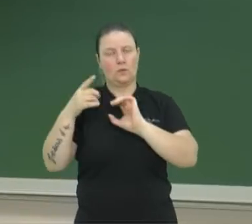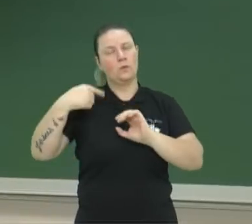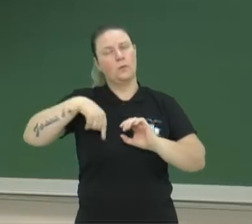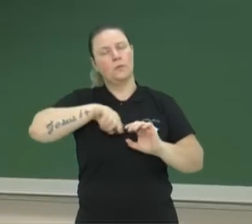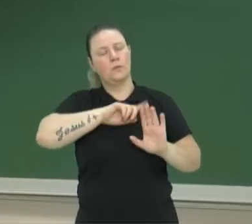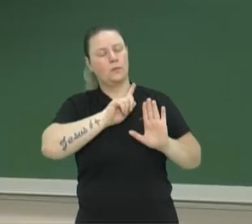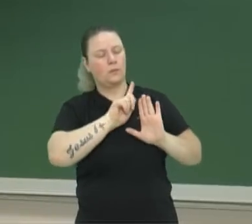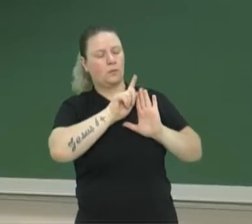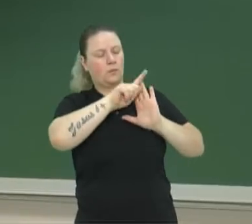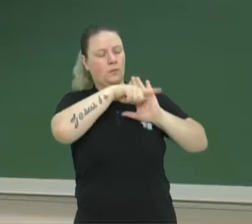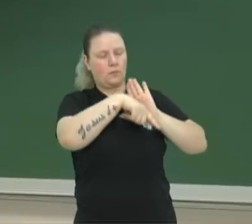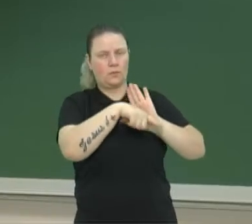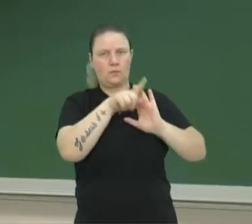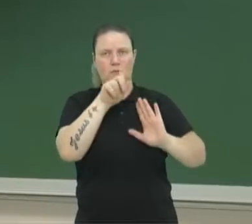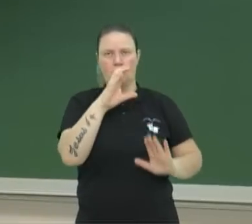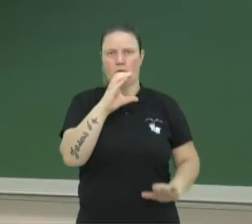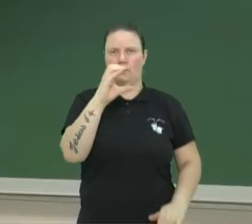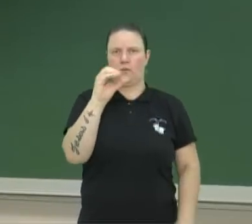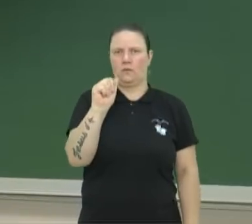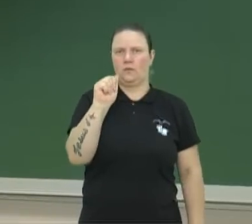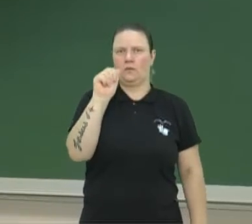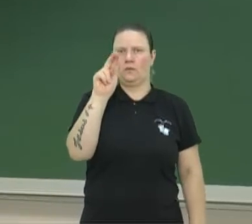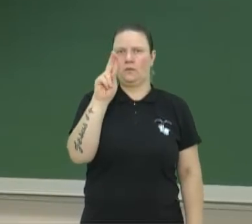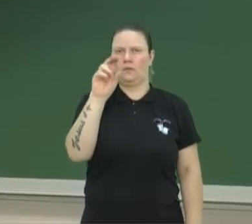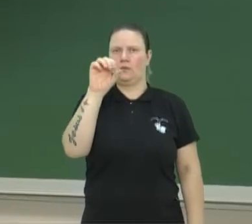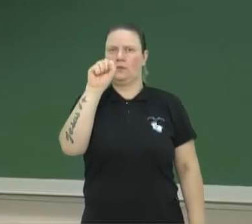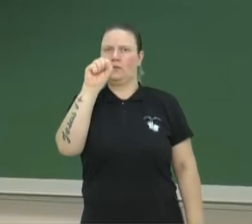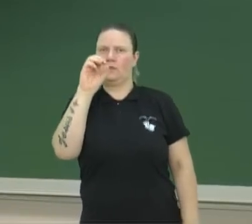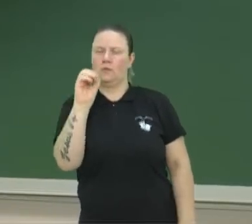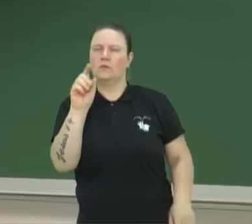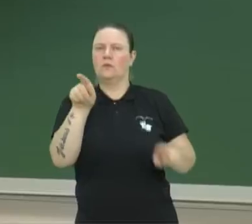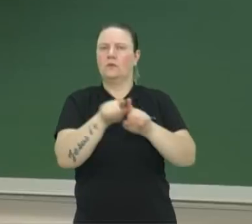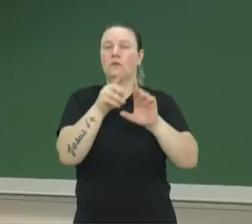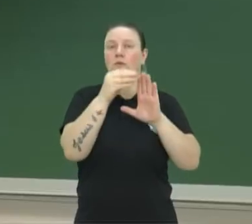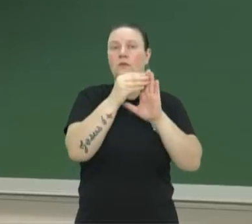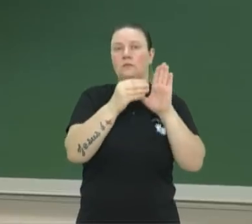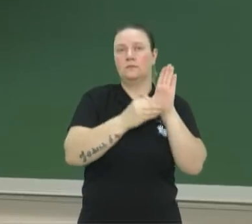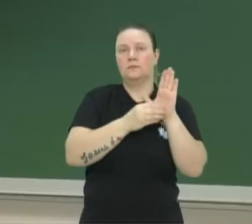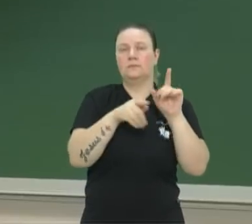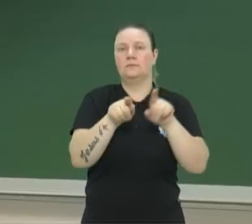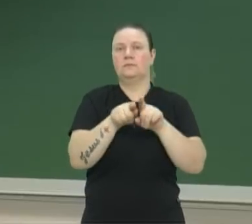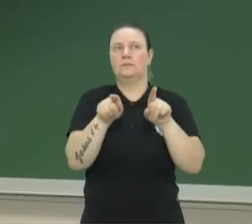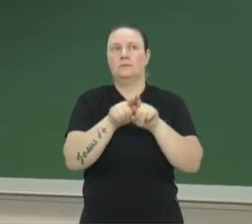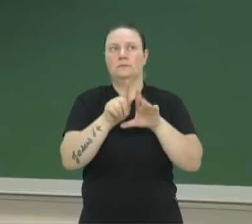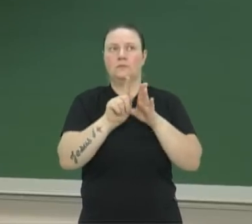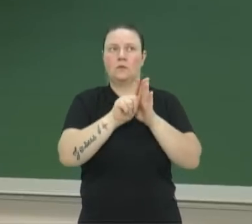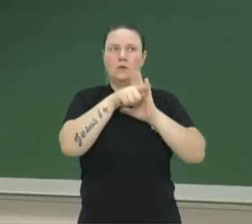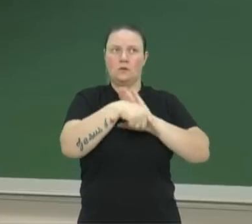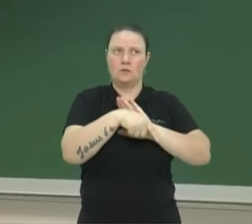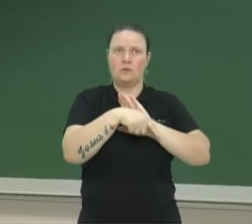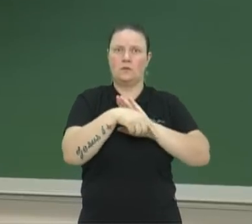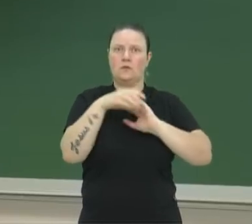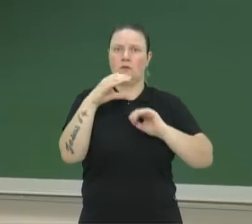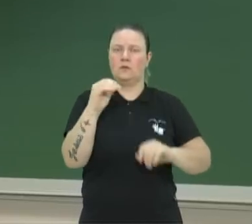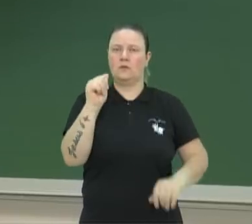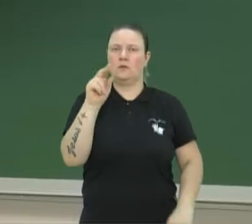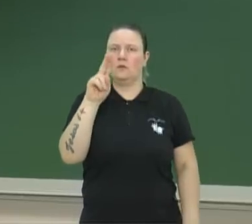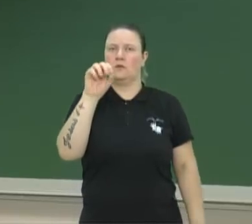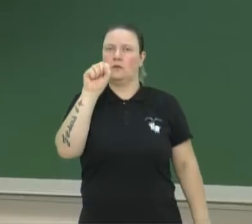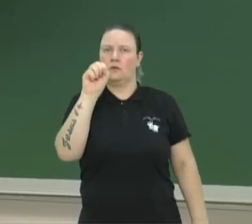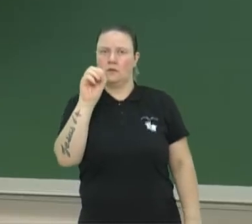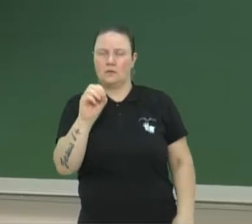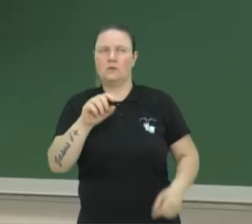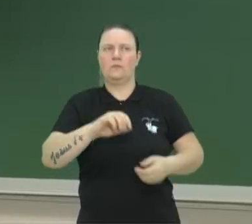gênero textual causo. Beleza? E os conteúdos, o gênero textual causo,